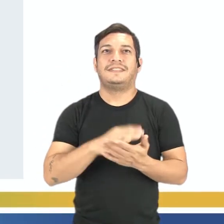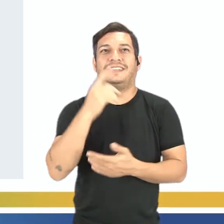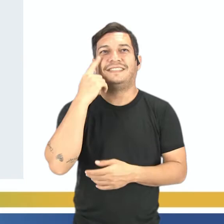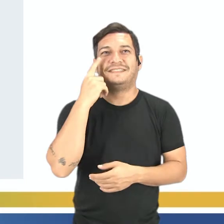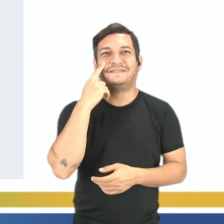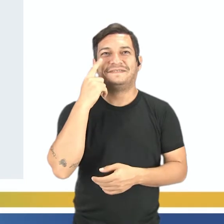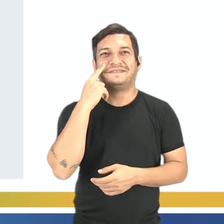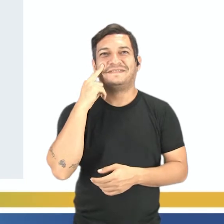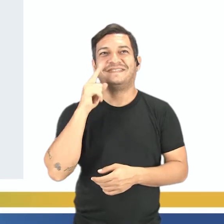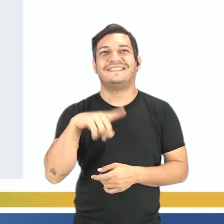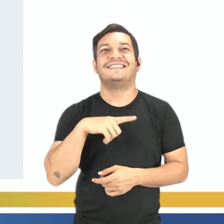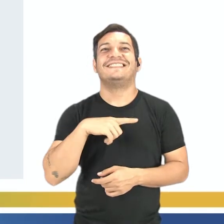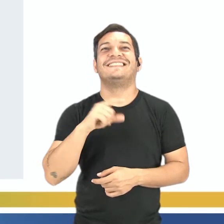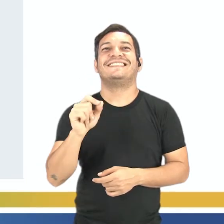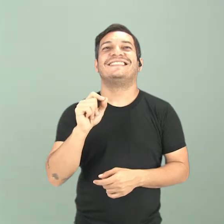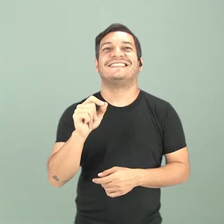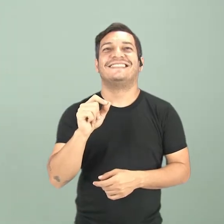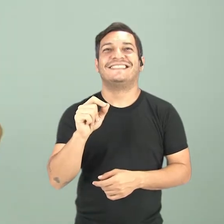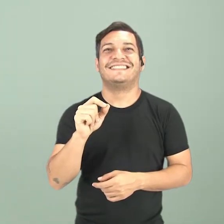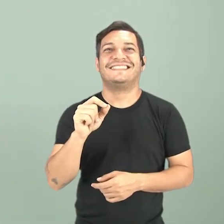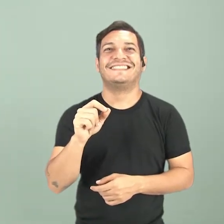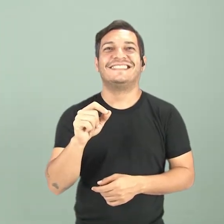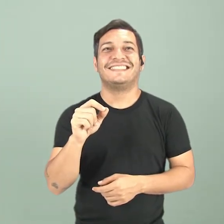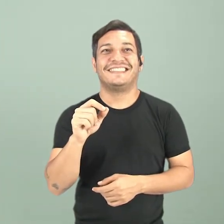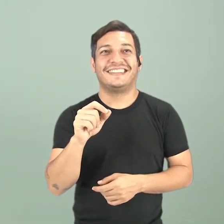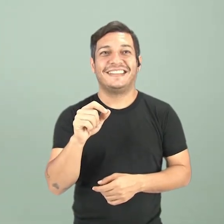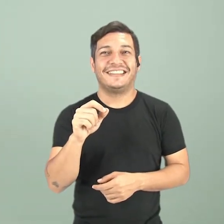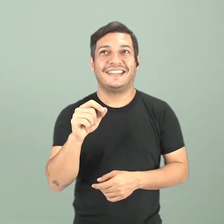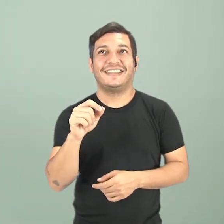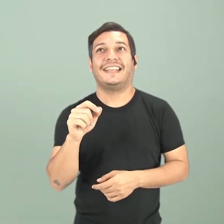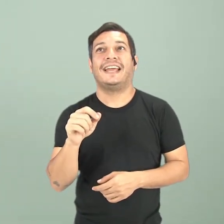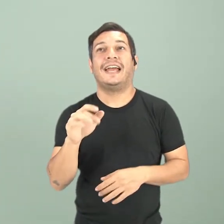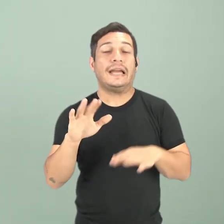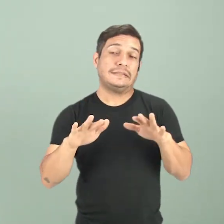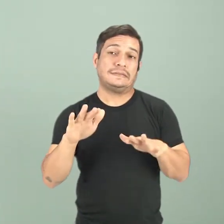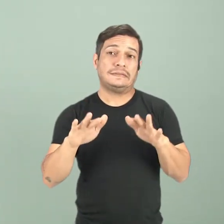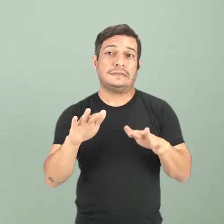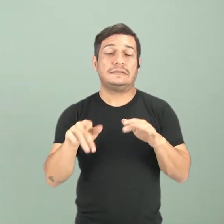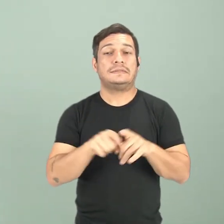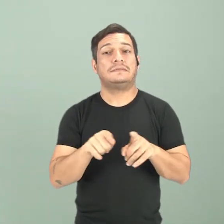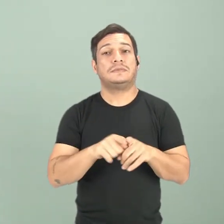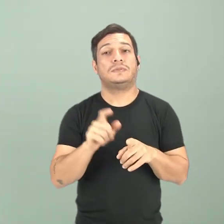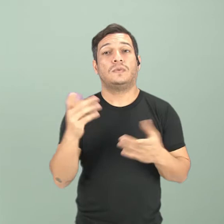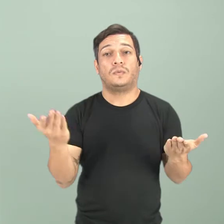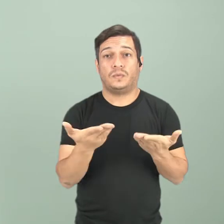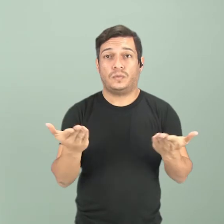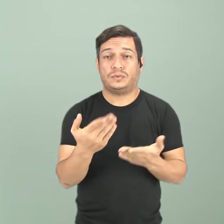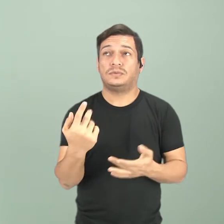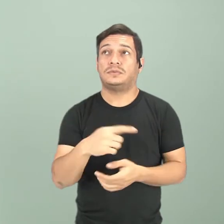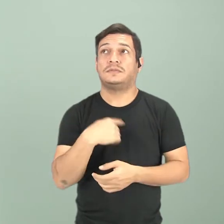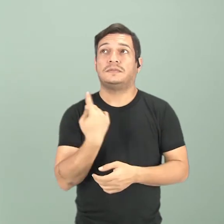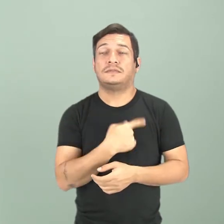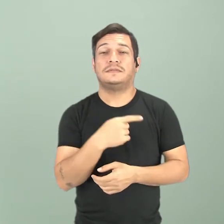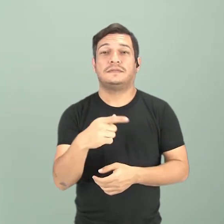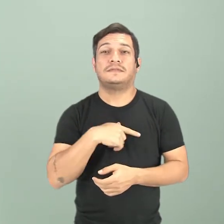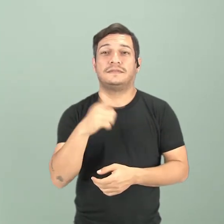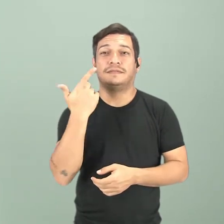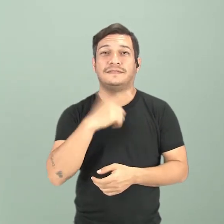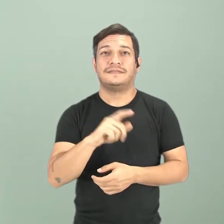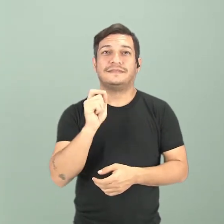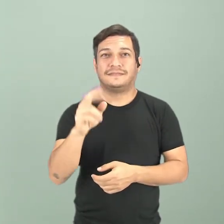pública. Então, corresponde indiretamente, mais ou menos, ao que hoje a gente consegue designar